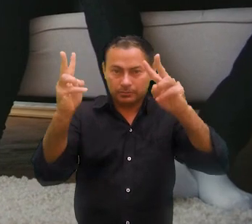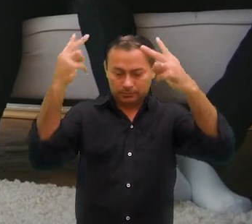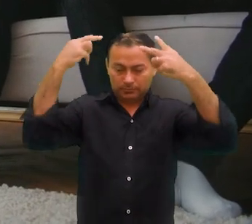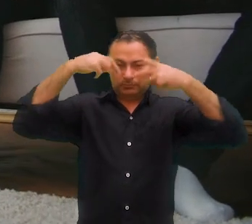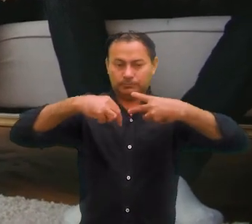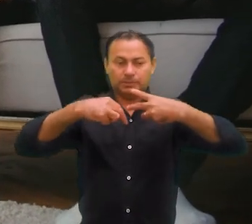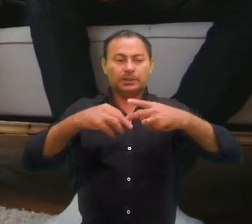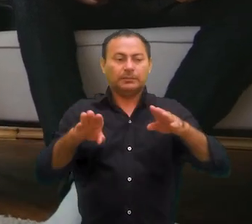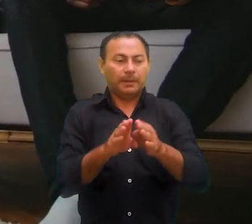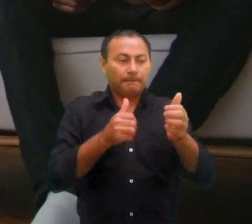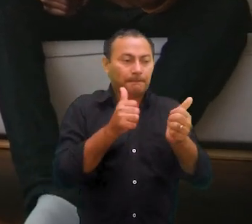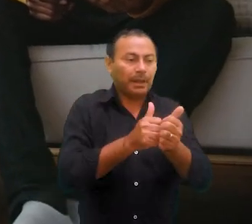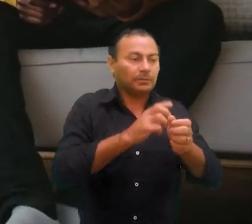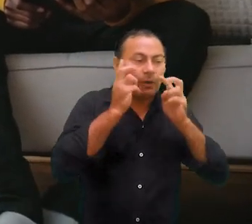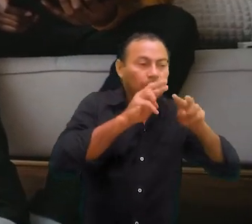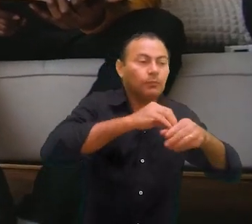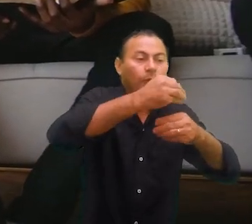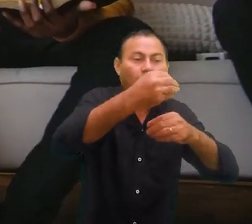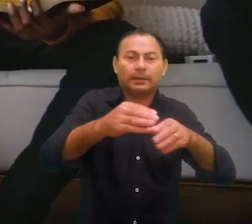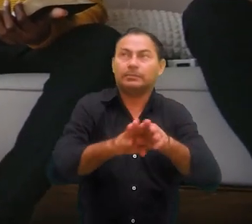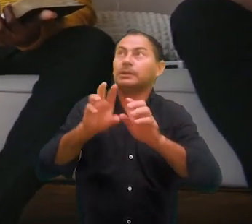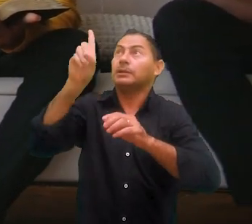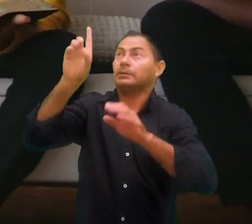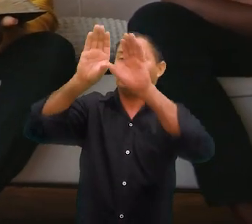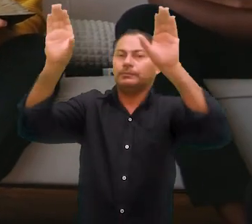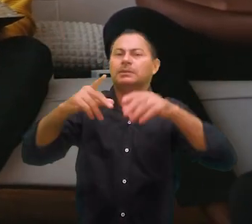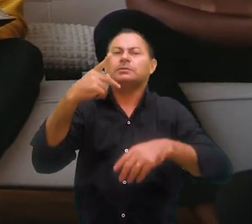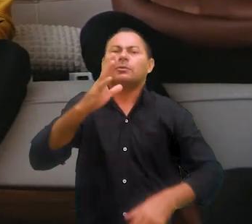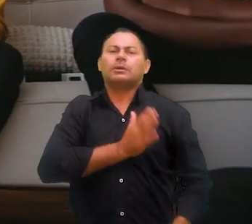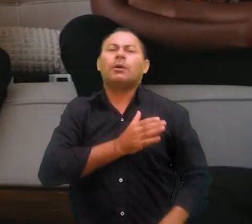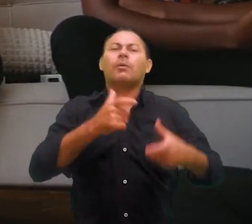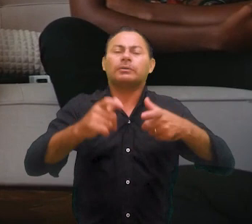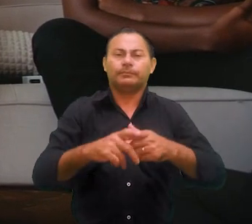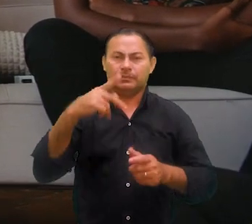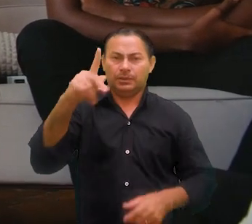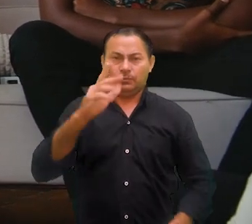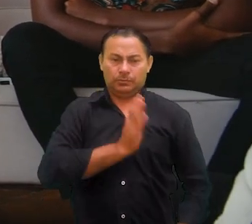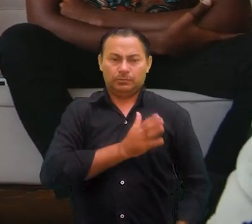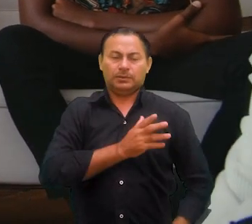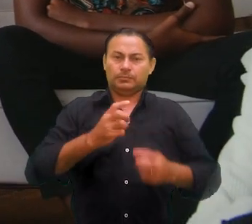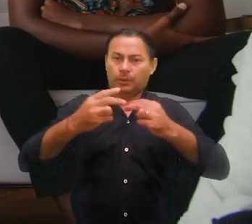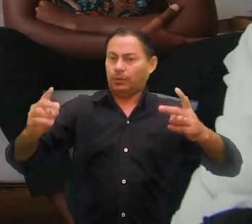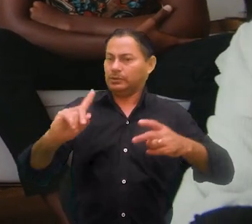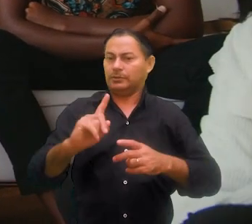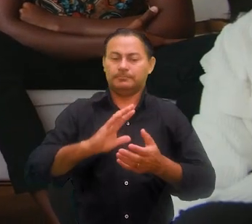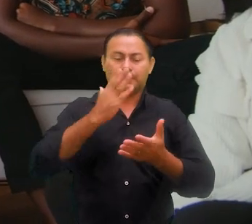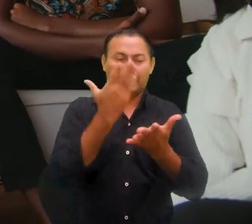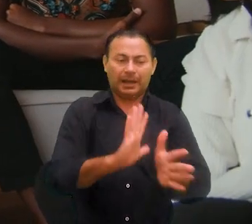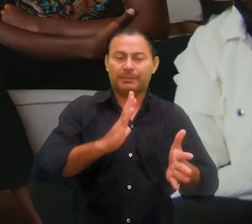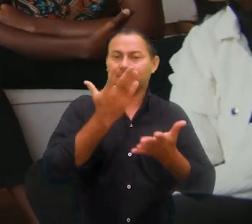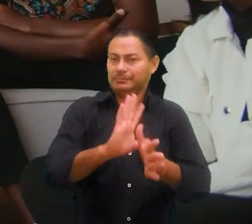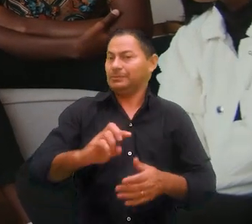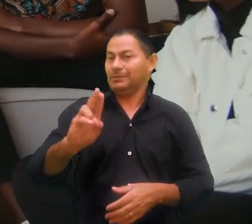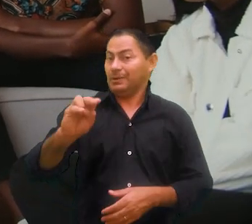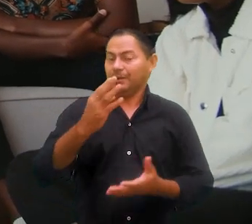olha para dentro de si mesmo, ao redor e para o alto, onde você acha que o seu coração deve estar? O seu coração deve estar em coisas que não